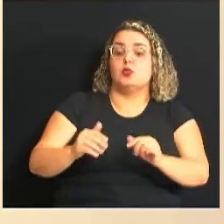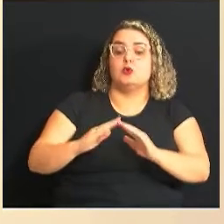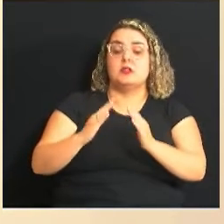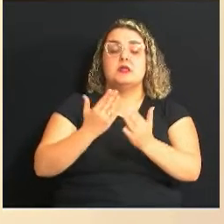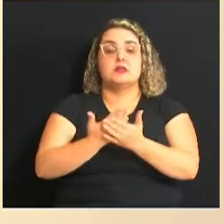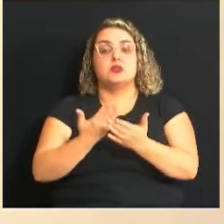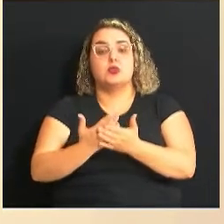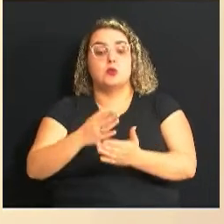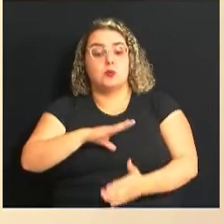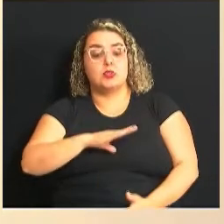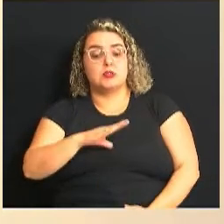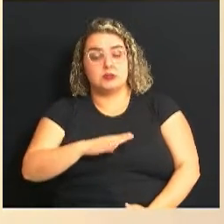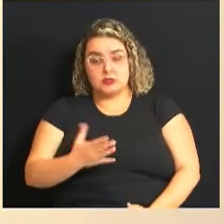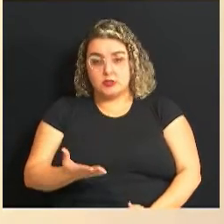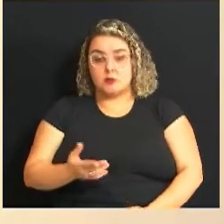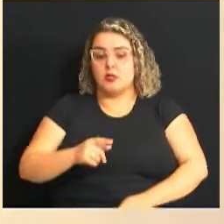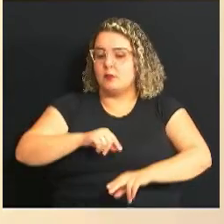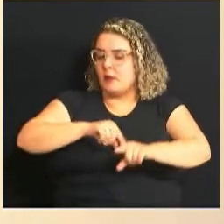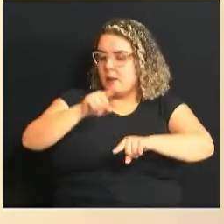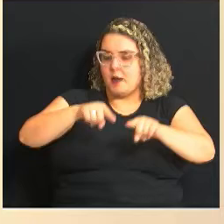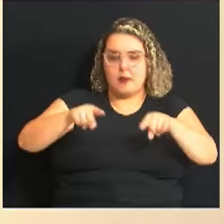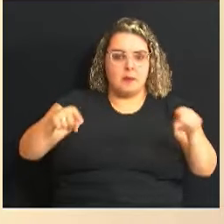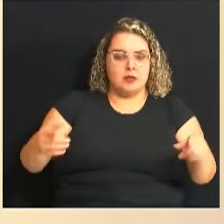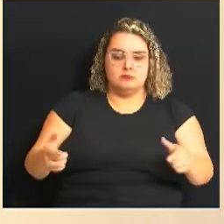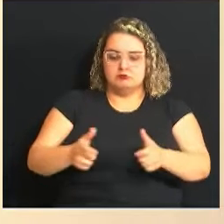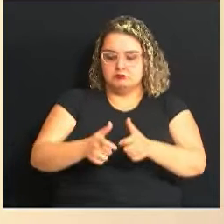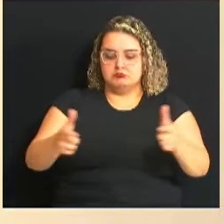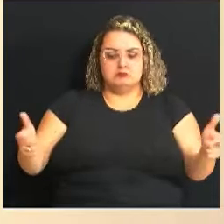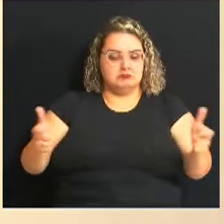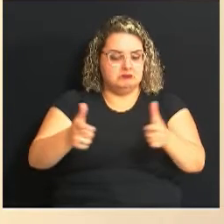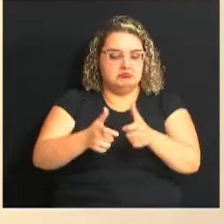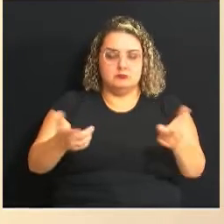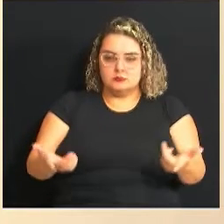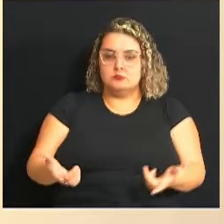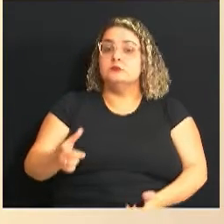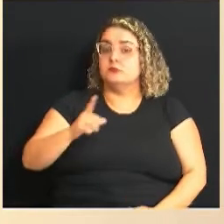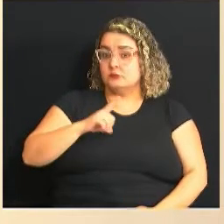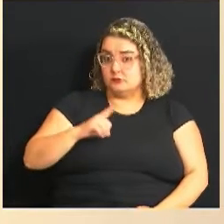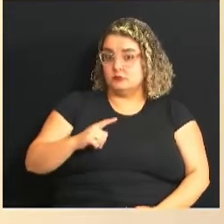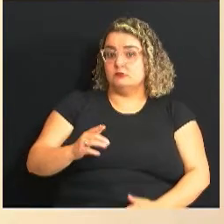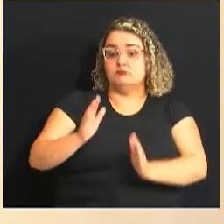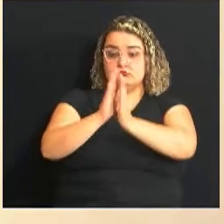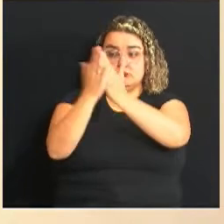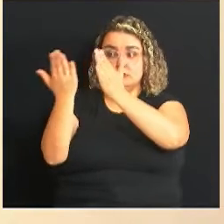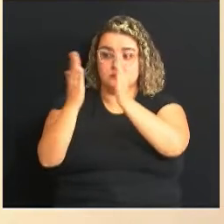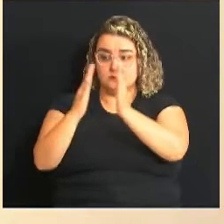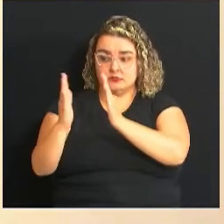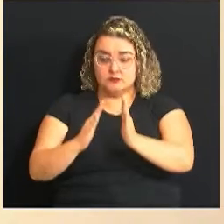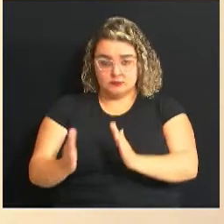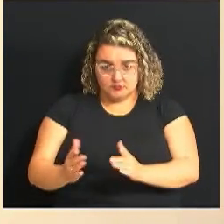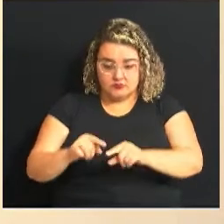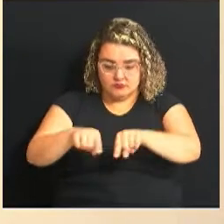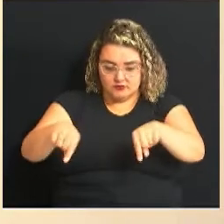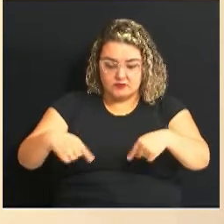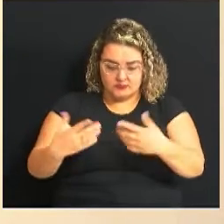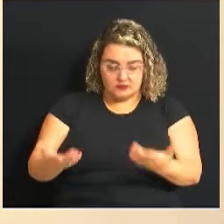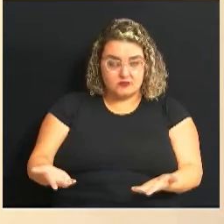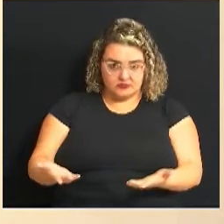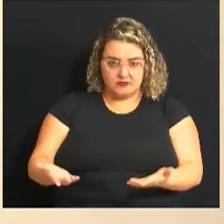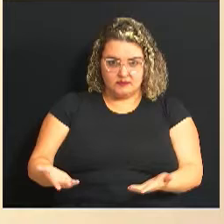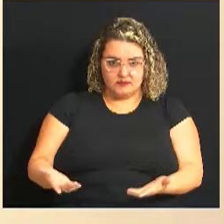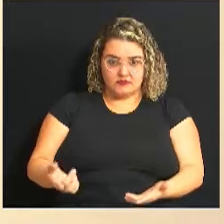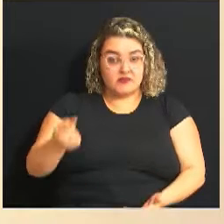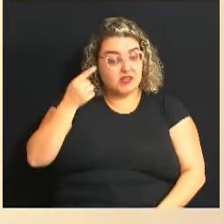municipais, em diferentes portes e tamanho, possuem algum tipo de biblioteca. E a ideia desses profissionais é